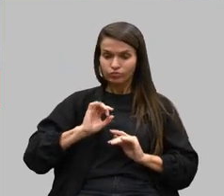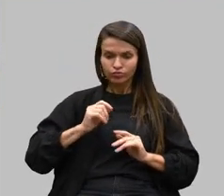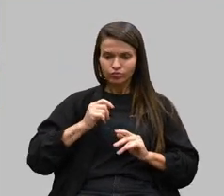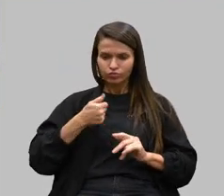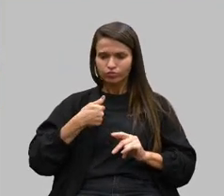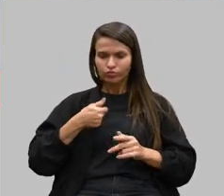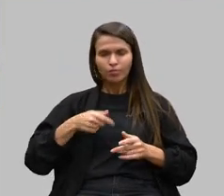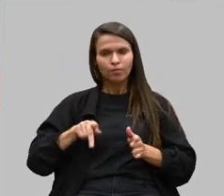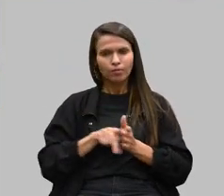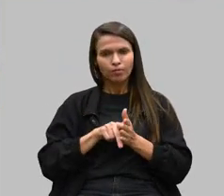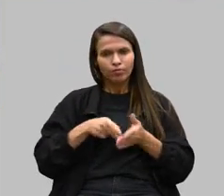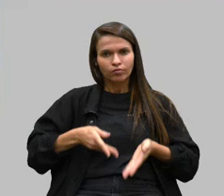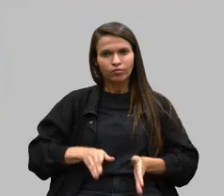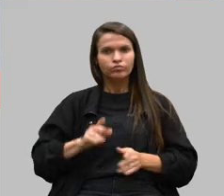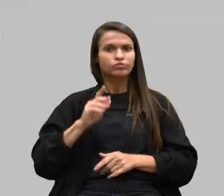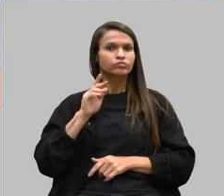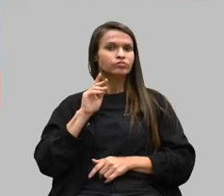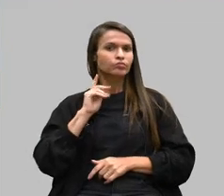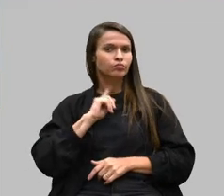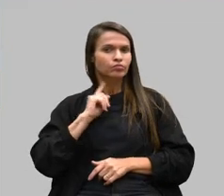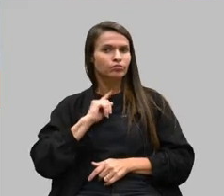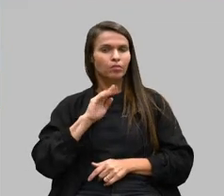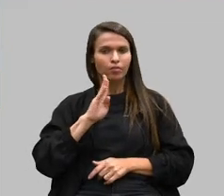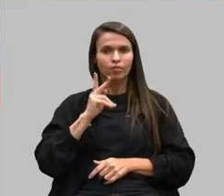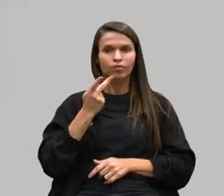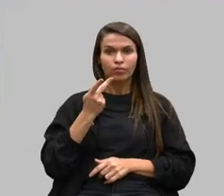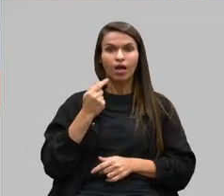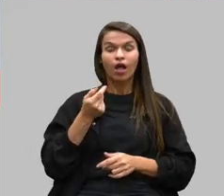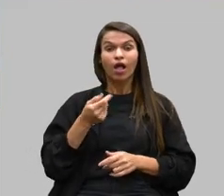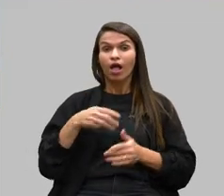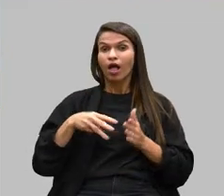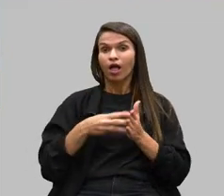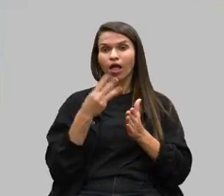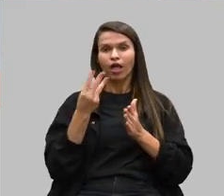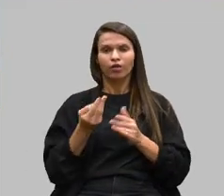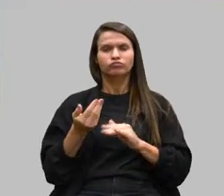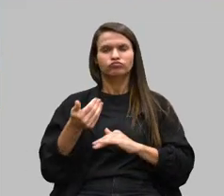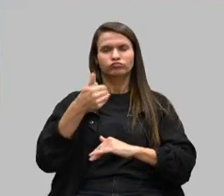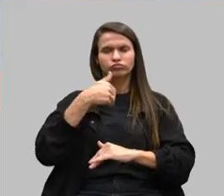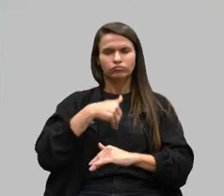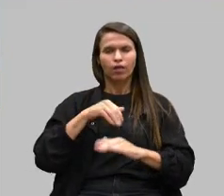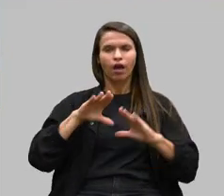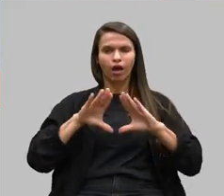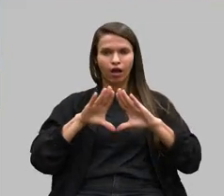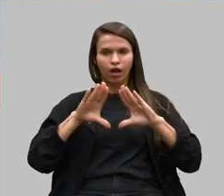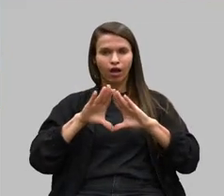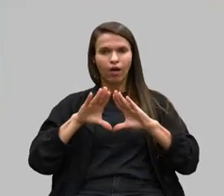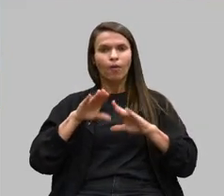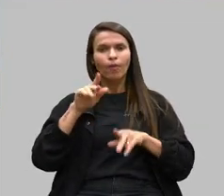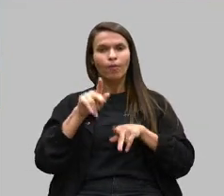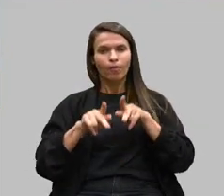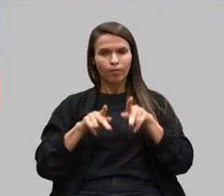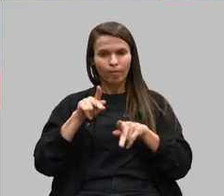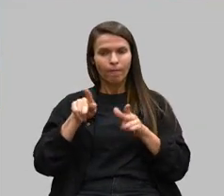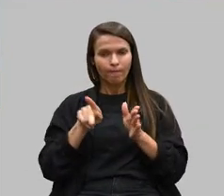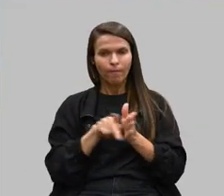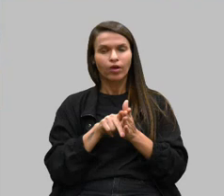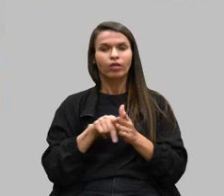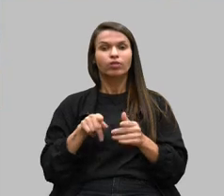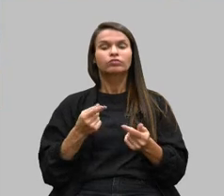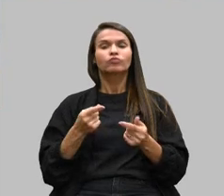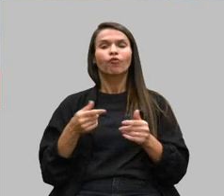o ser de Belo Horizonte terceira vez que venho a esta casa a casa do Povo Mineiro para prestar contas receber as demandas e poder